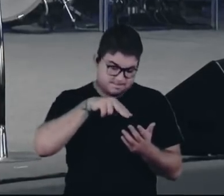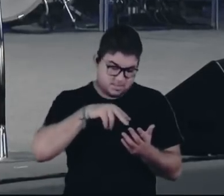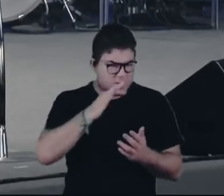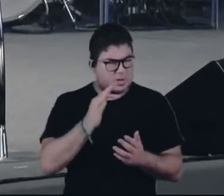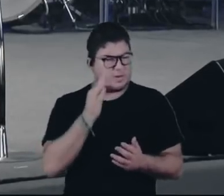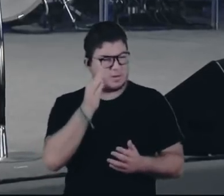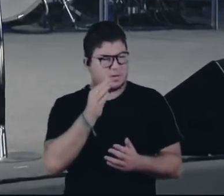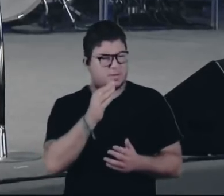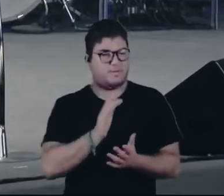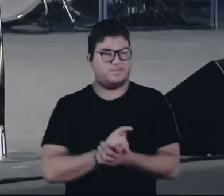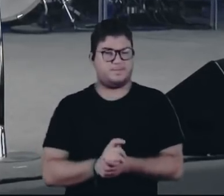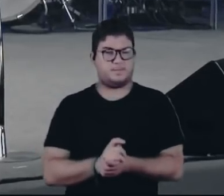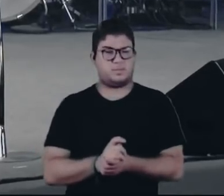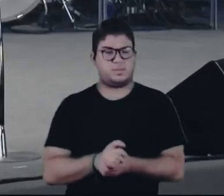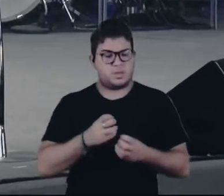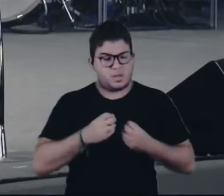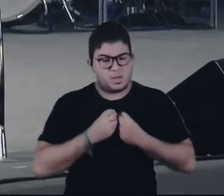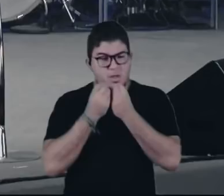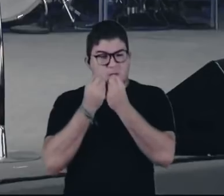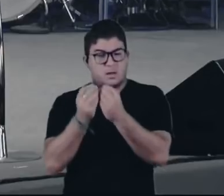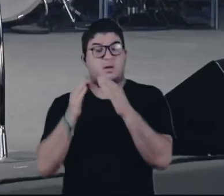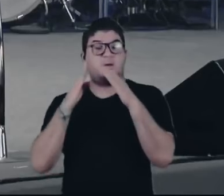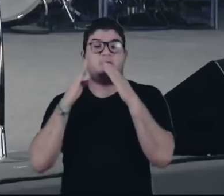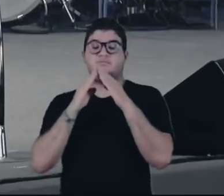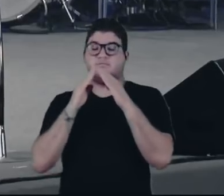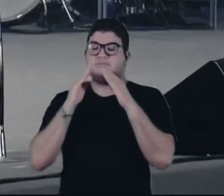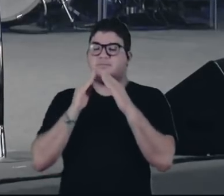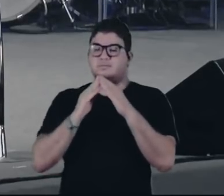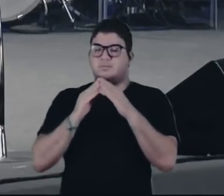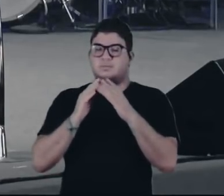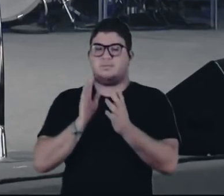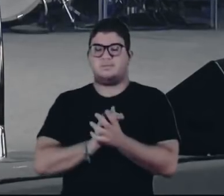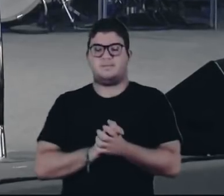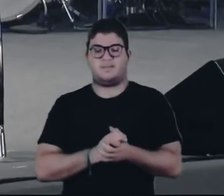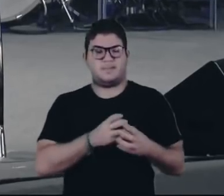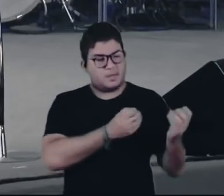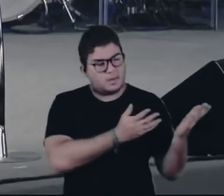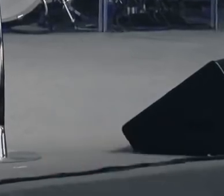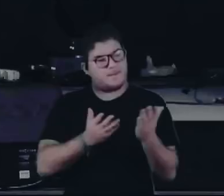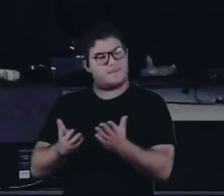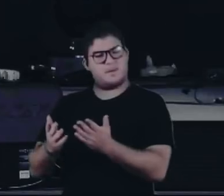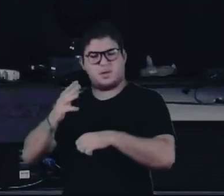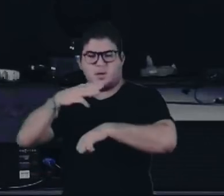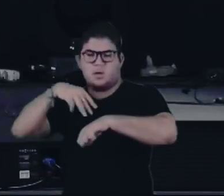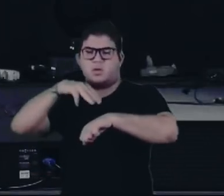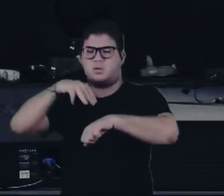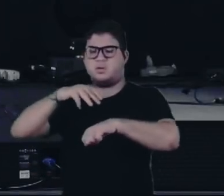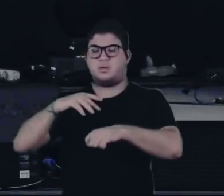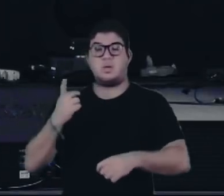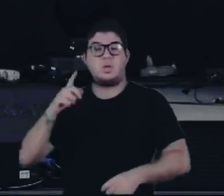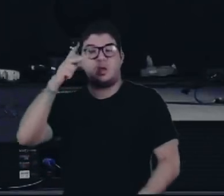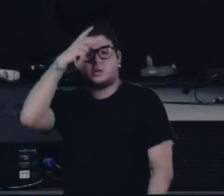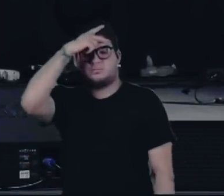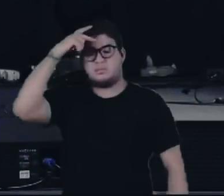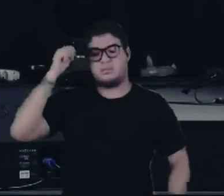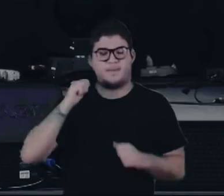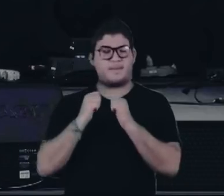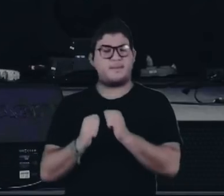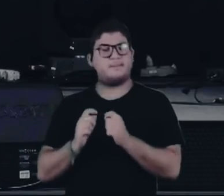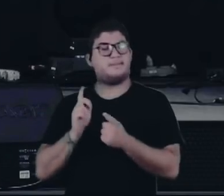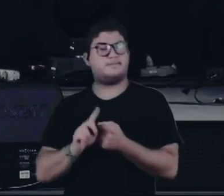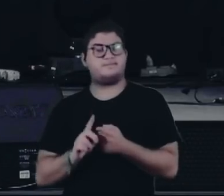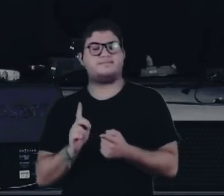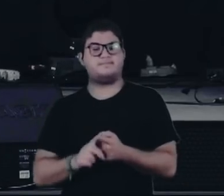frente, ela vai disponibilizar a sua casa para hospedar os missionários e para que outras pessoas pudessem